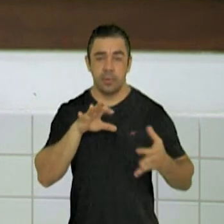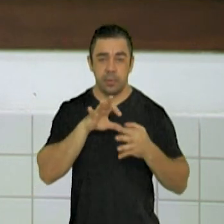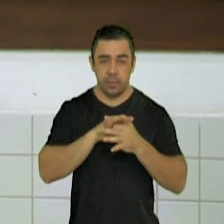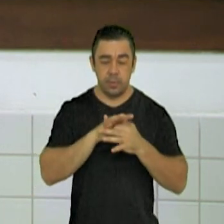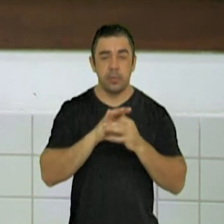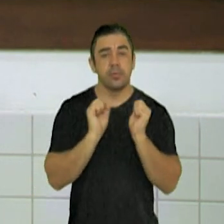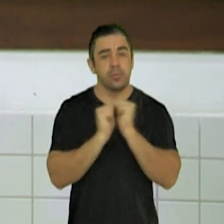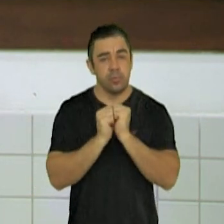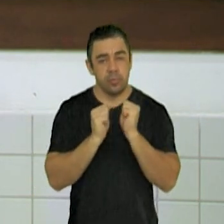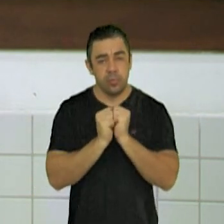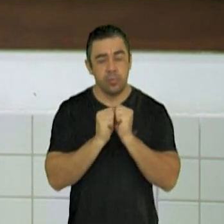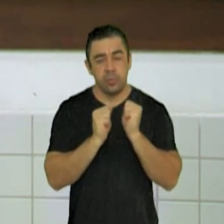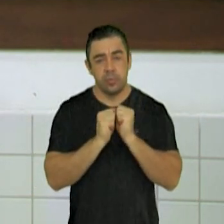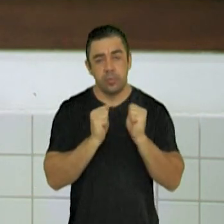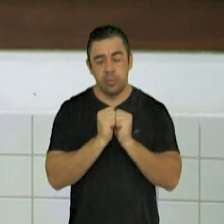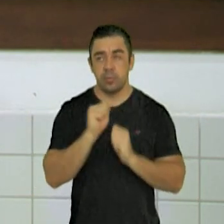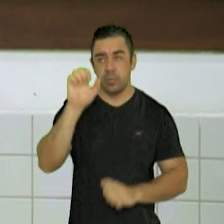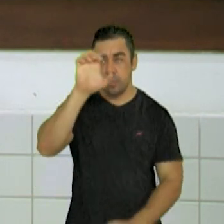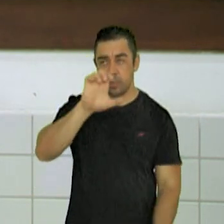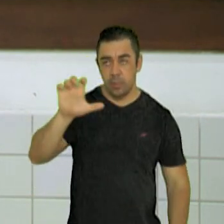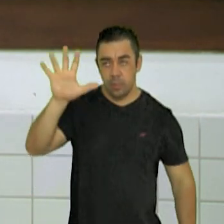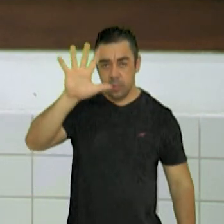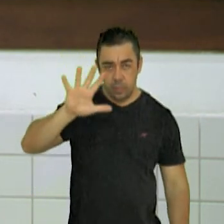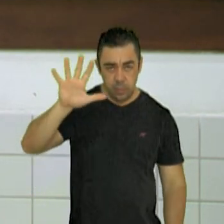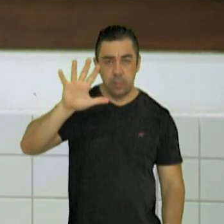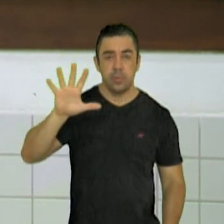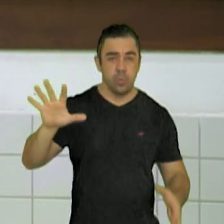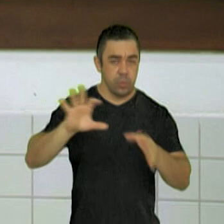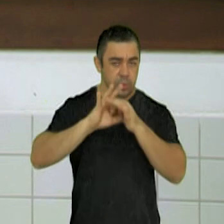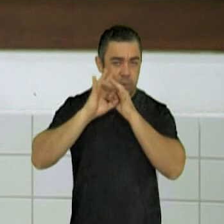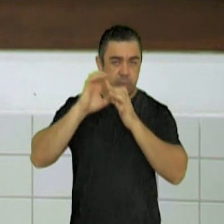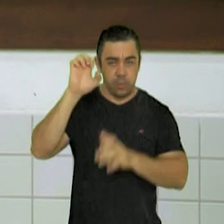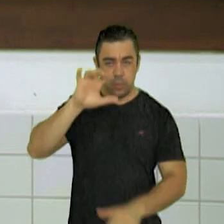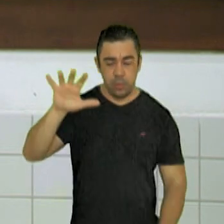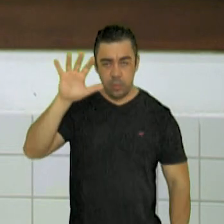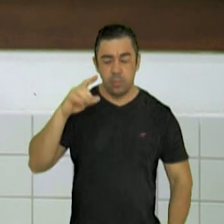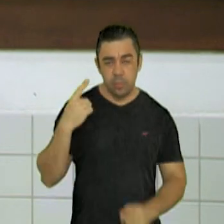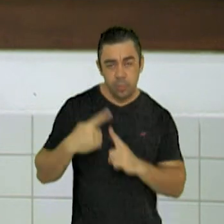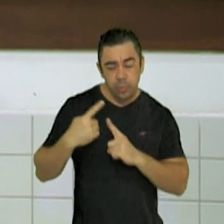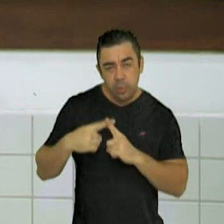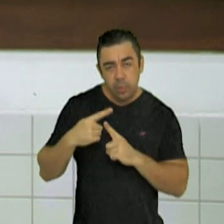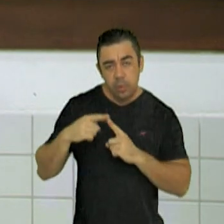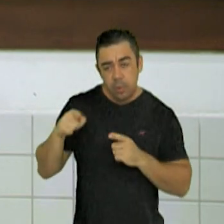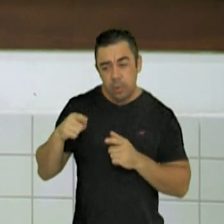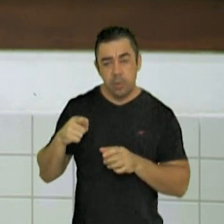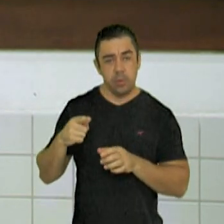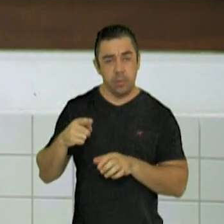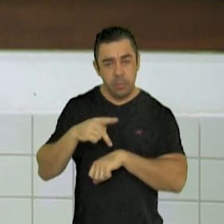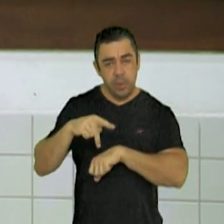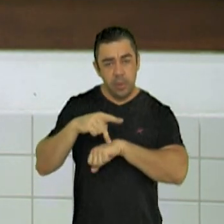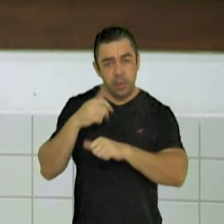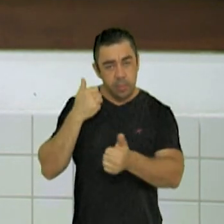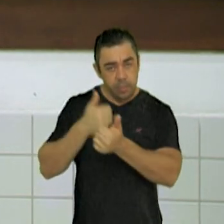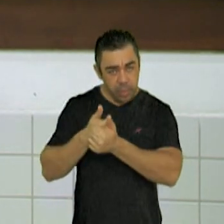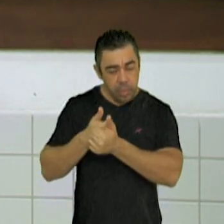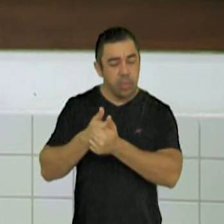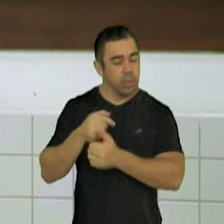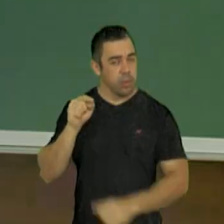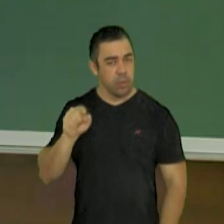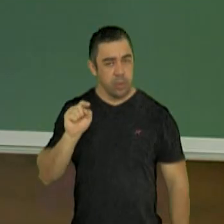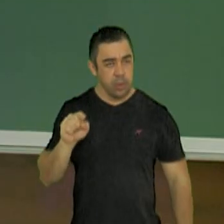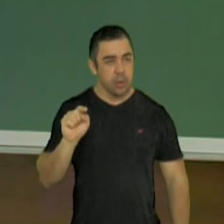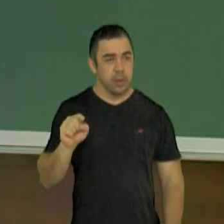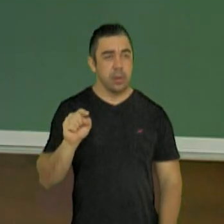União Europeia, que está interessada nessa região, Ela tem um posicionamento geográfico favorável, um ponto estratégico